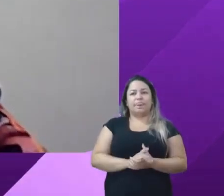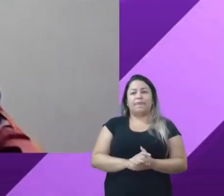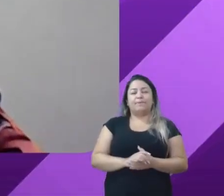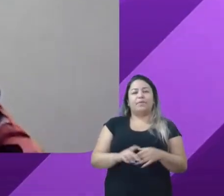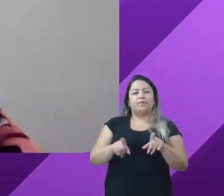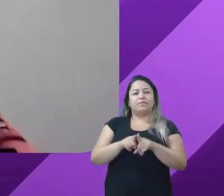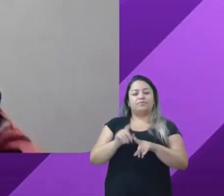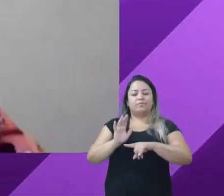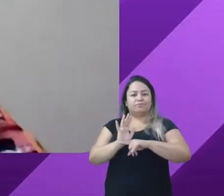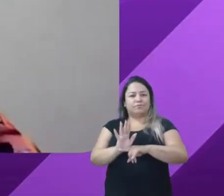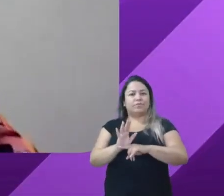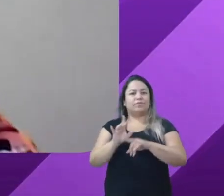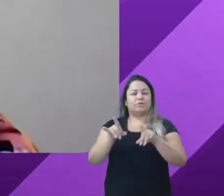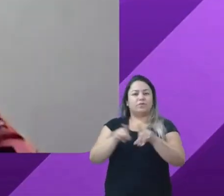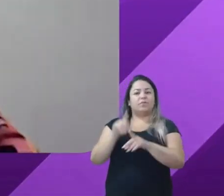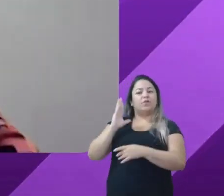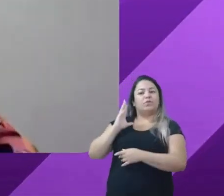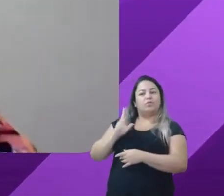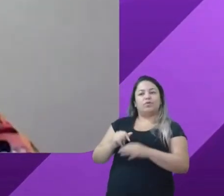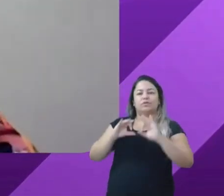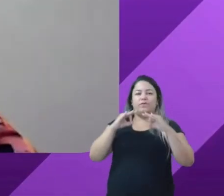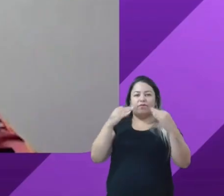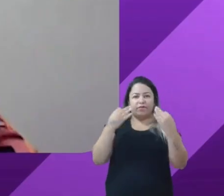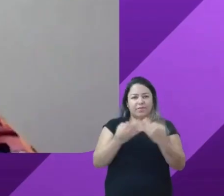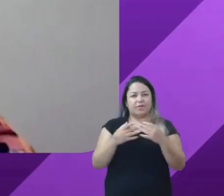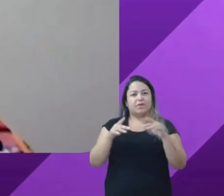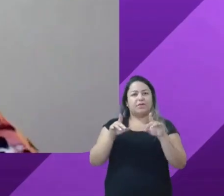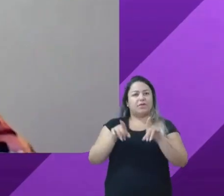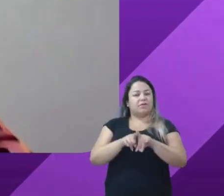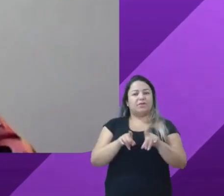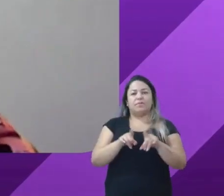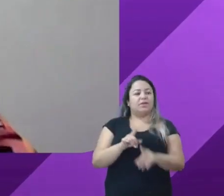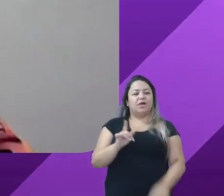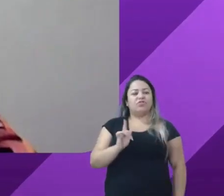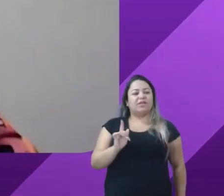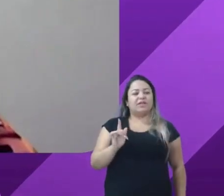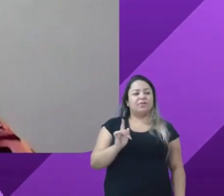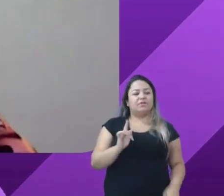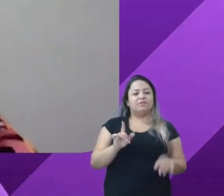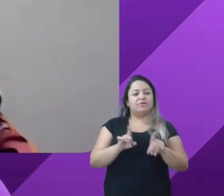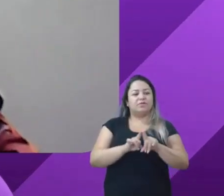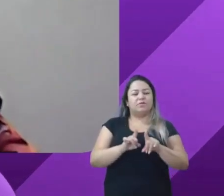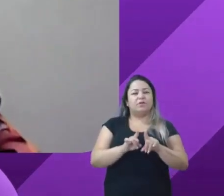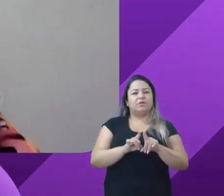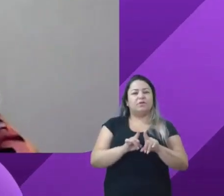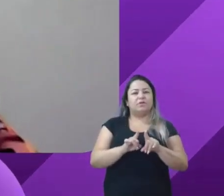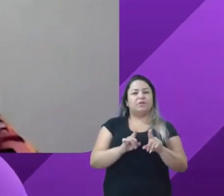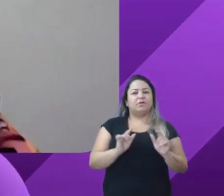Na assistência interfere no Bolsa Família, né? Principalmente diminuindo o número de famílias,